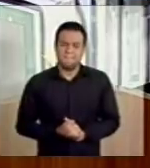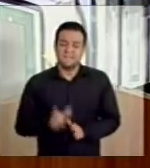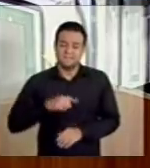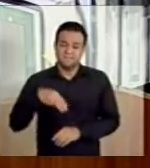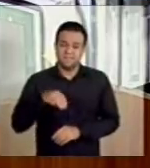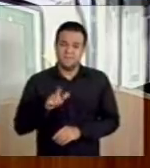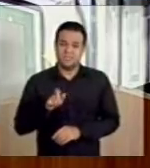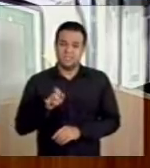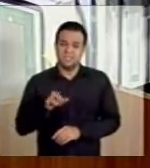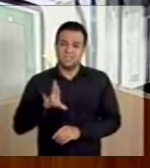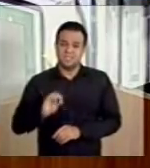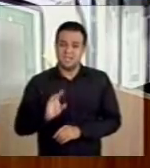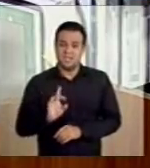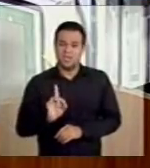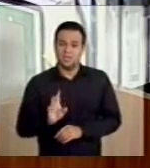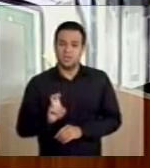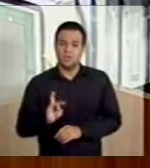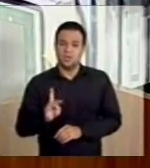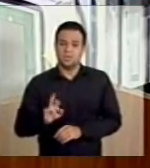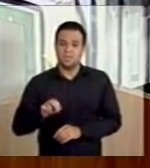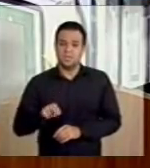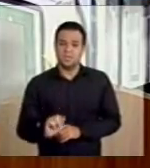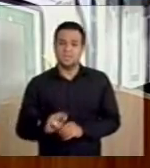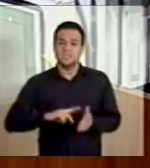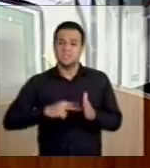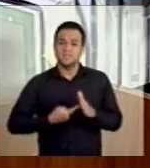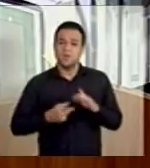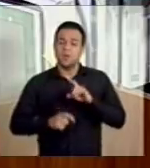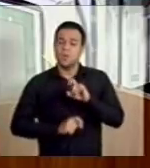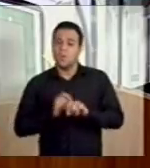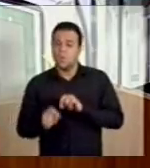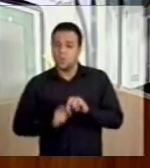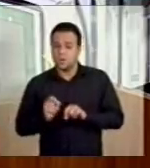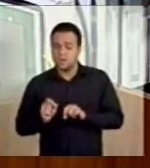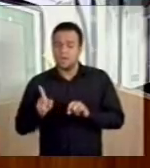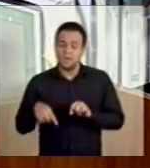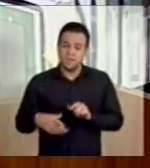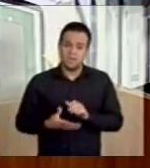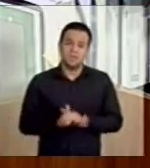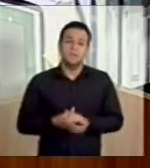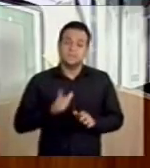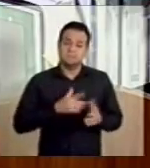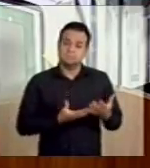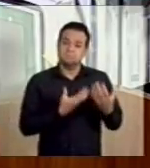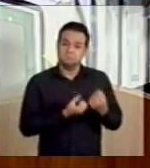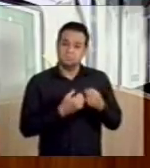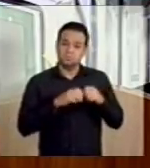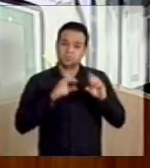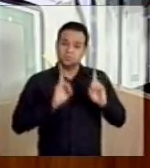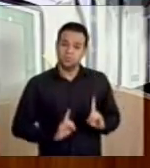revelado admirável percepção quanto ao significado de que se revestem tanto o reconhecimento do